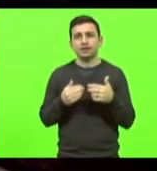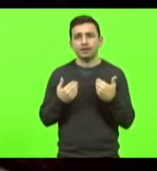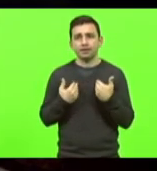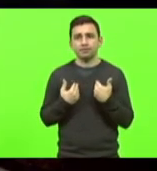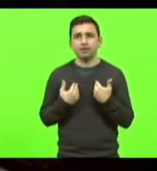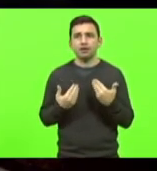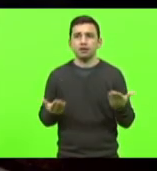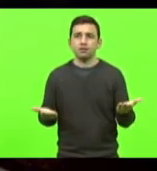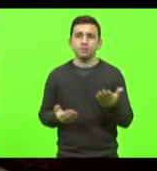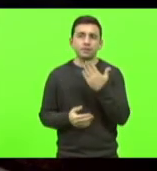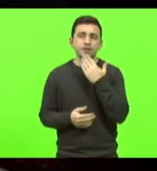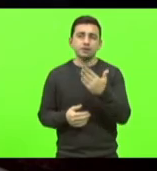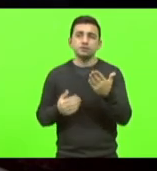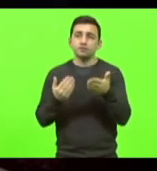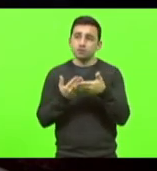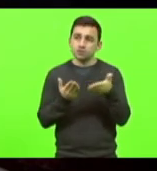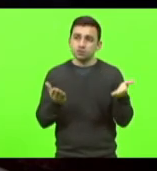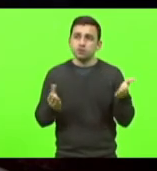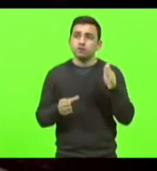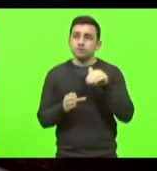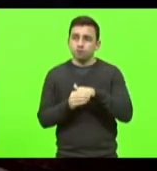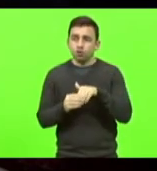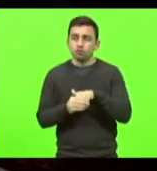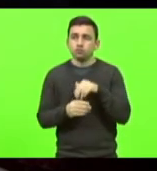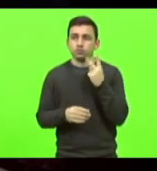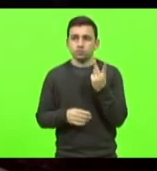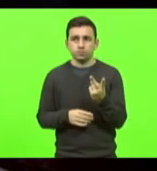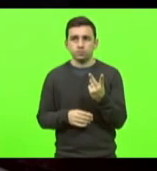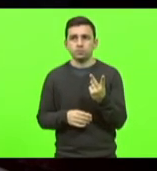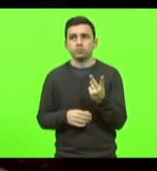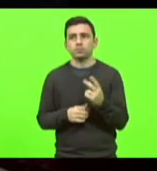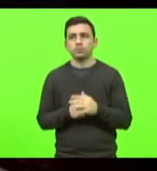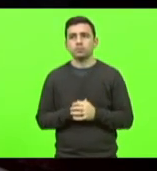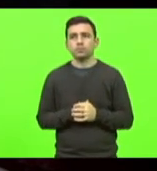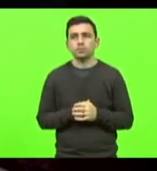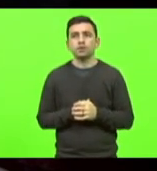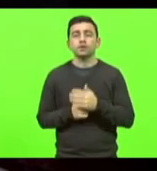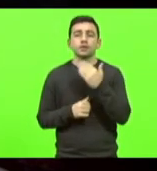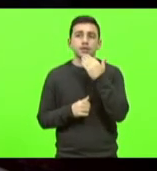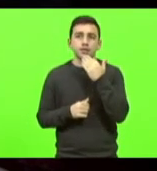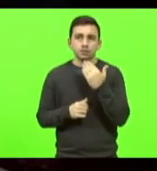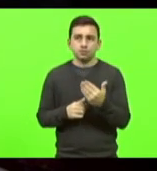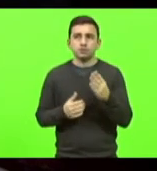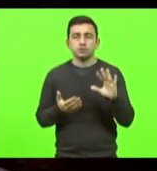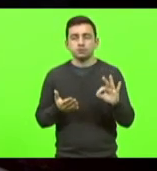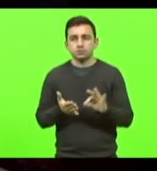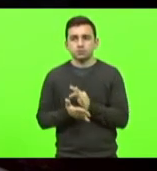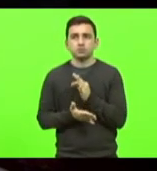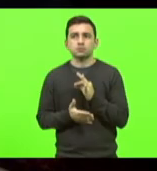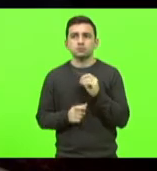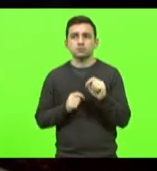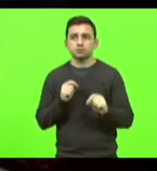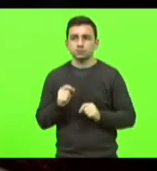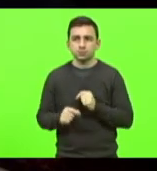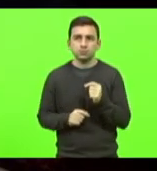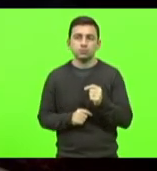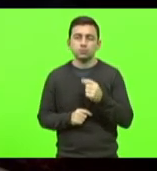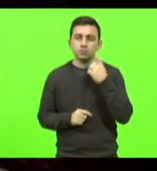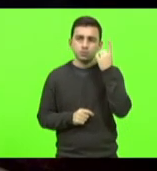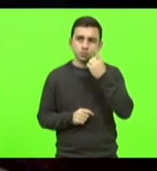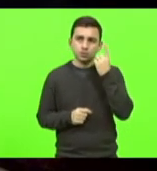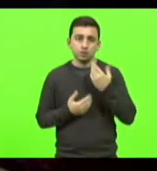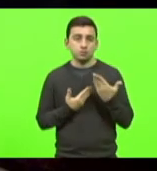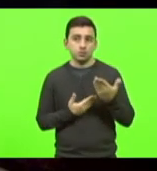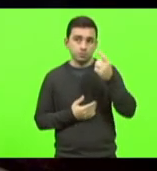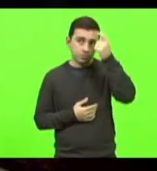aqui pedir a vocês né o voto dois é ao requerimento de destaque do deputado Maurício